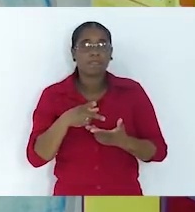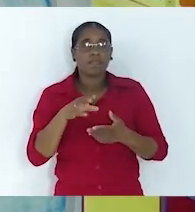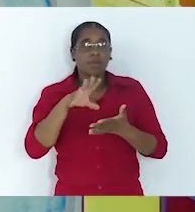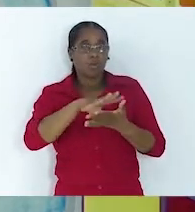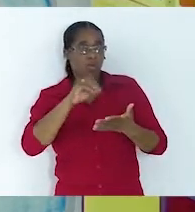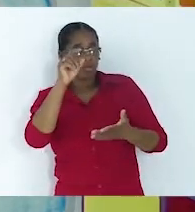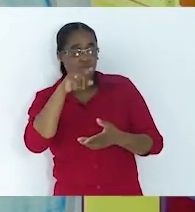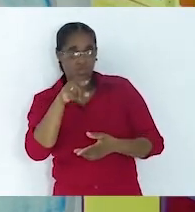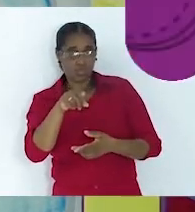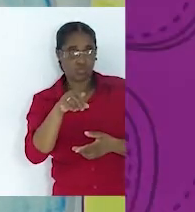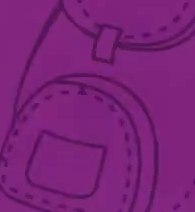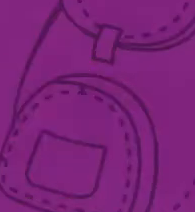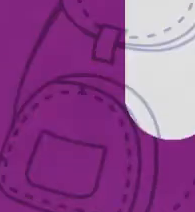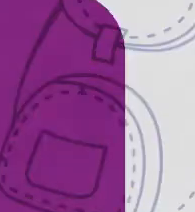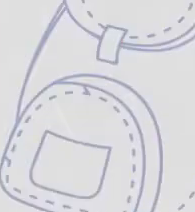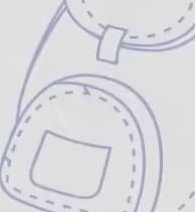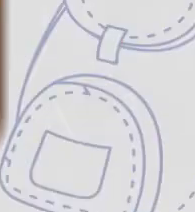bem? Porque só isso não chega.